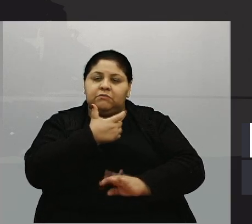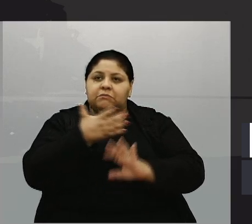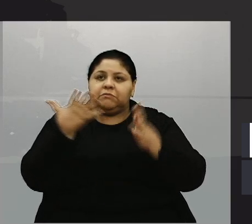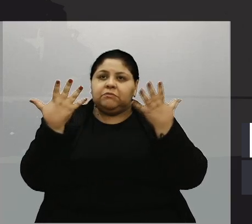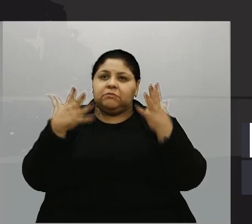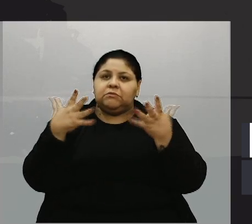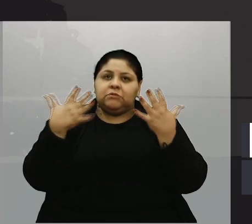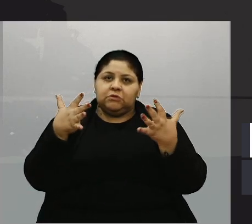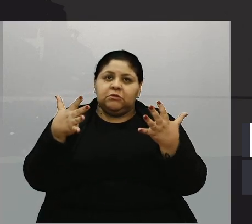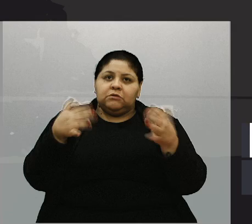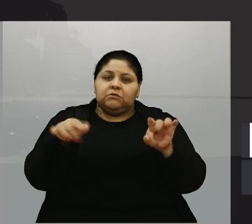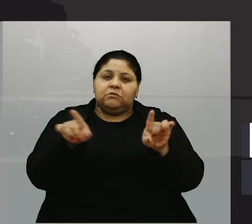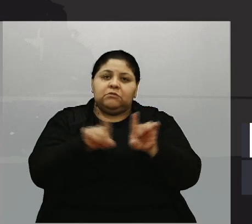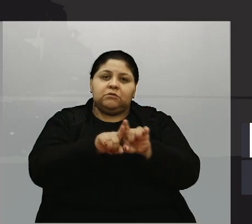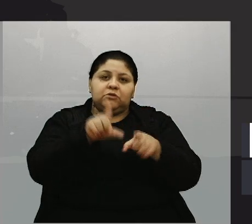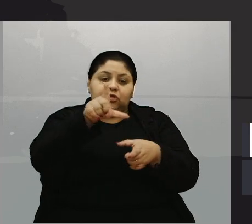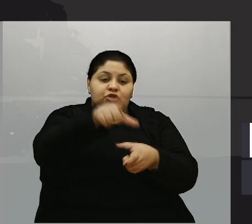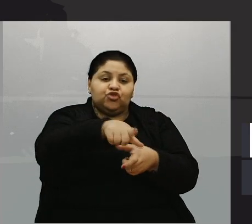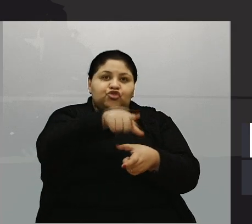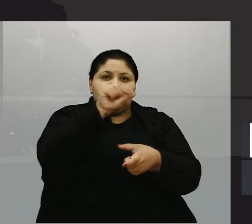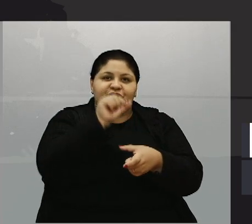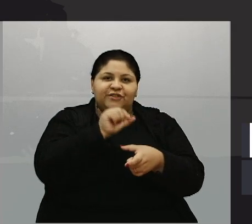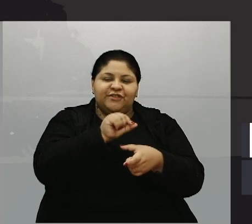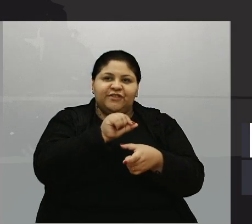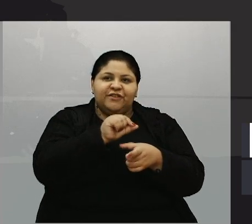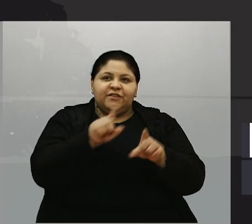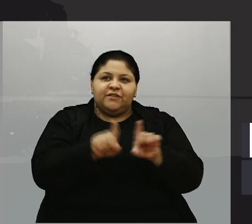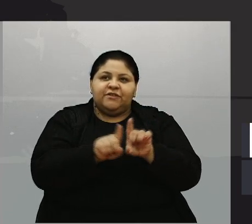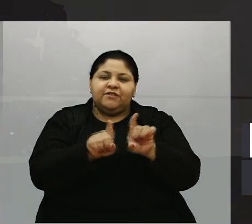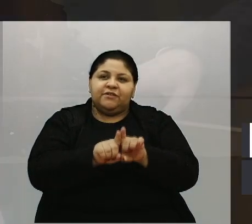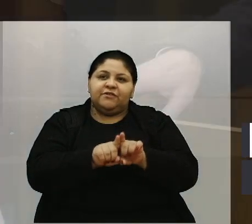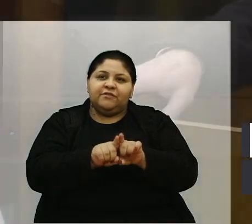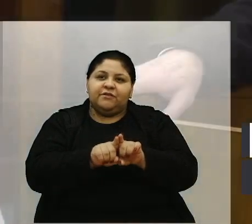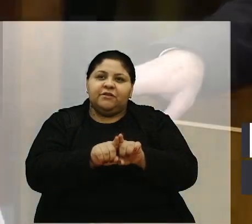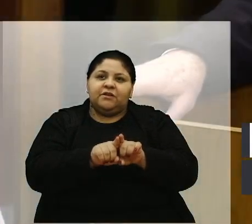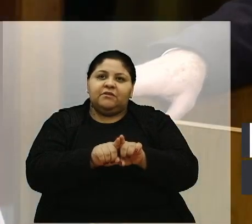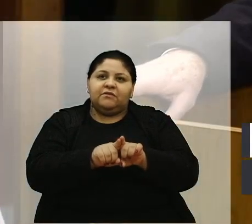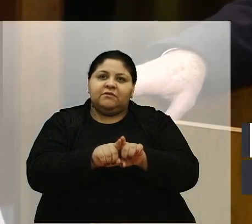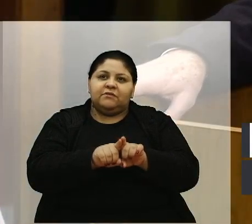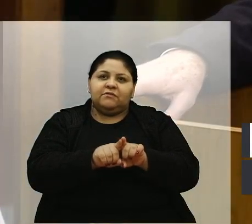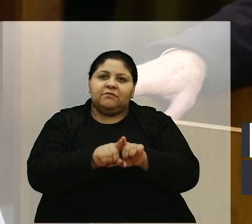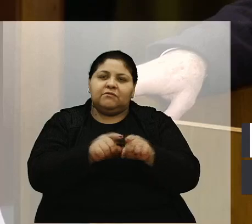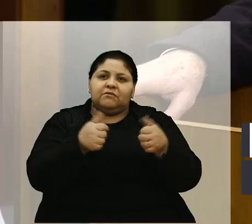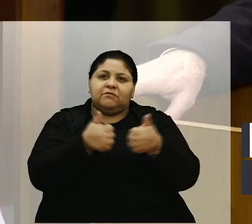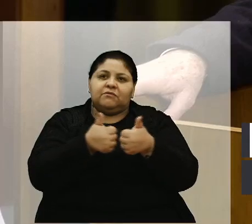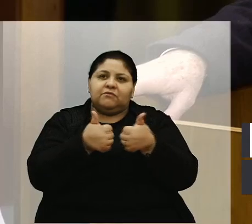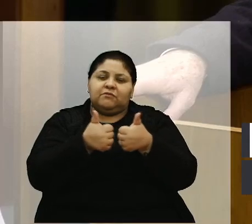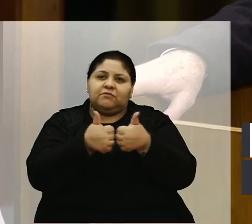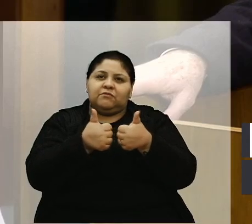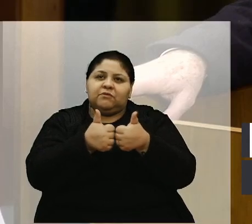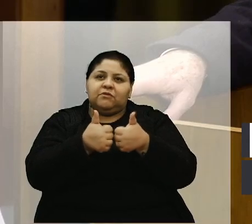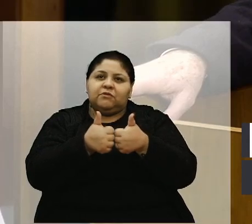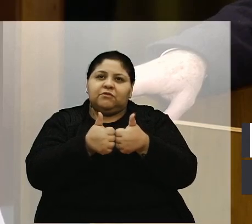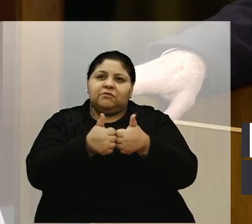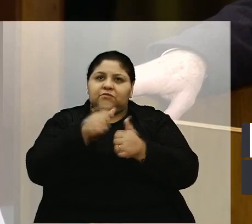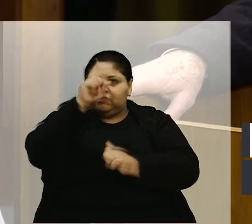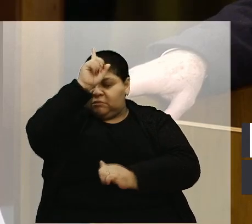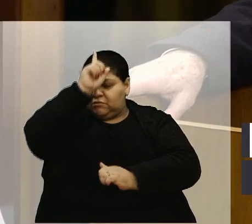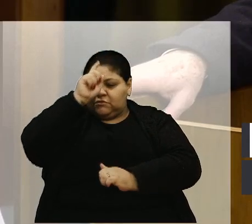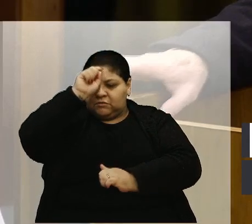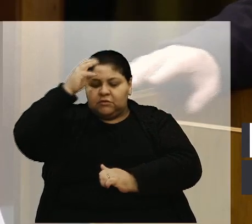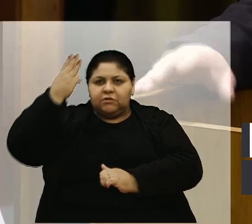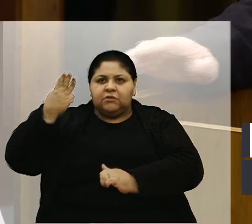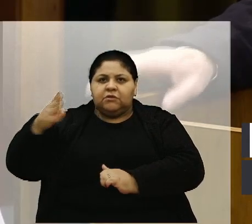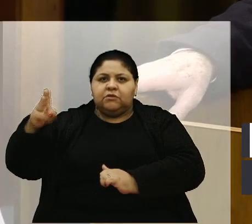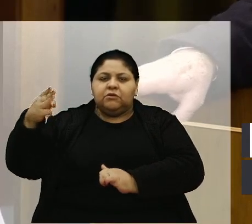parabenizado por isso, foi sorteado a dedo. Ele fez um investimento próximo ao Hospital Virvi Ramos,